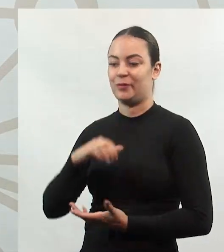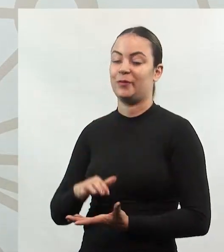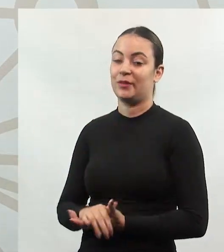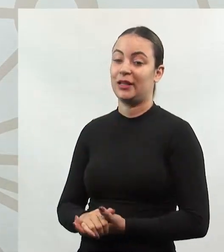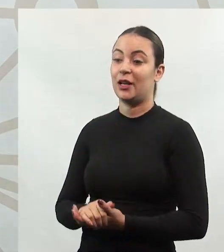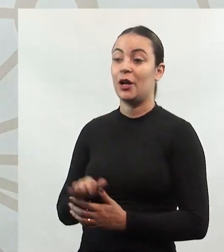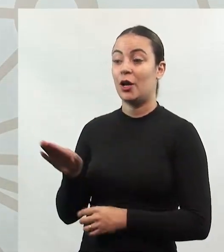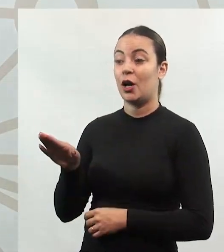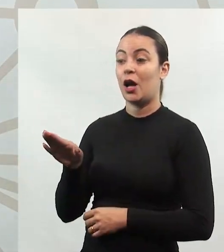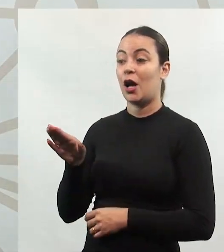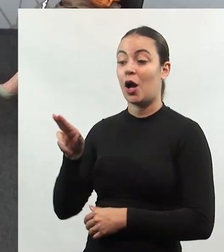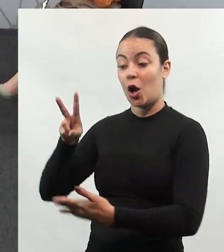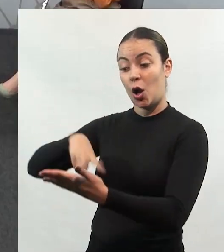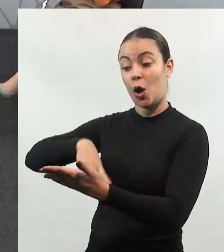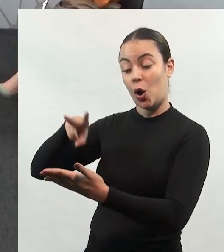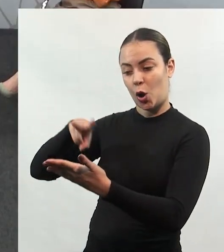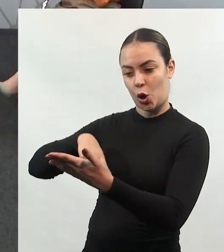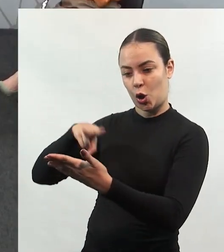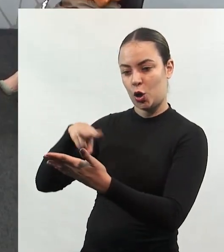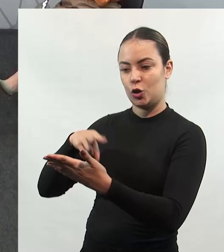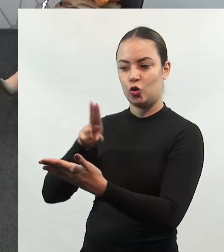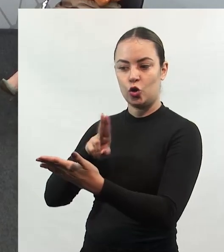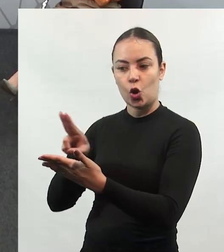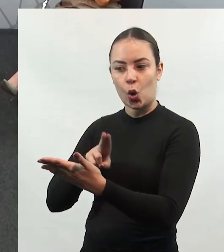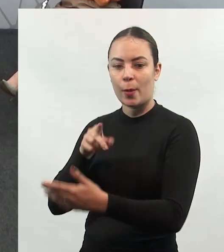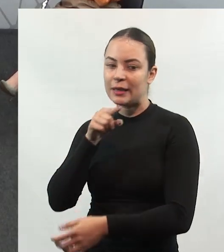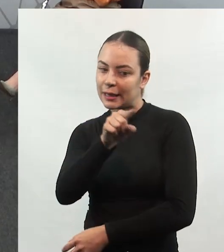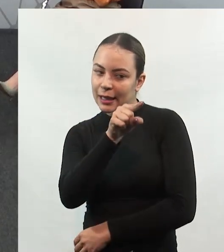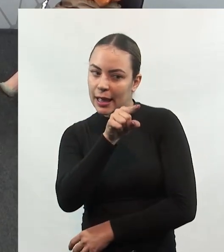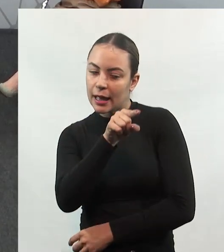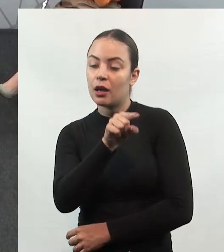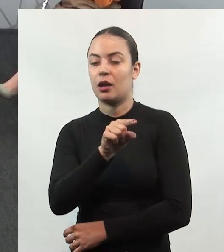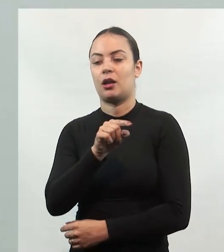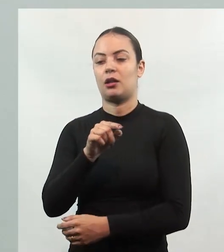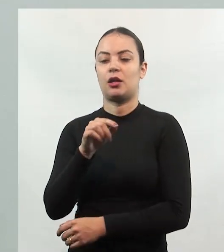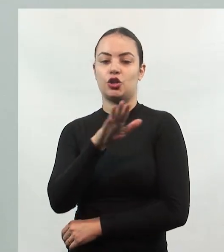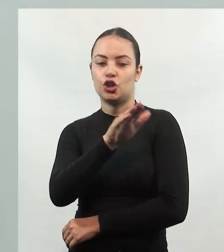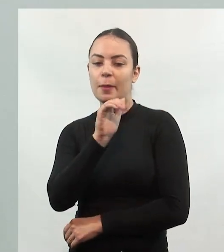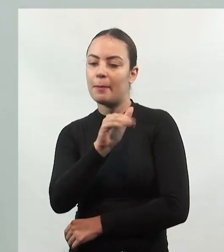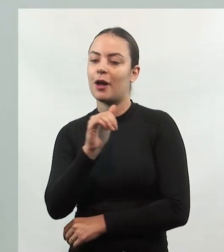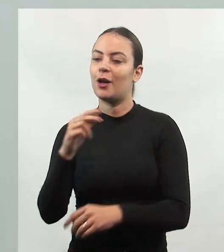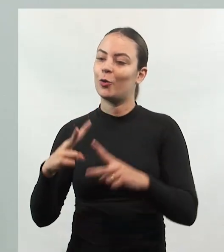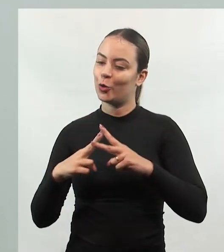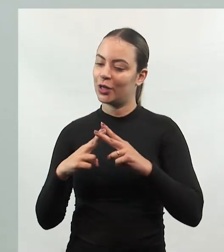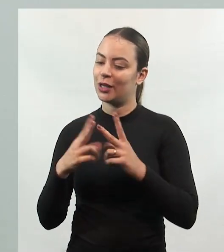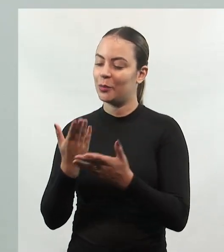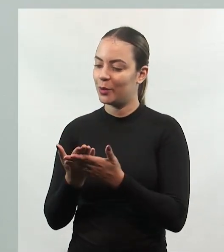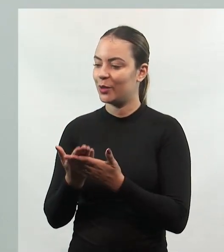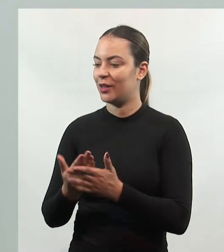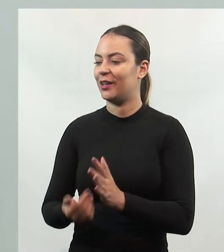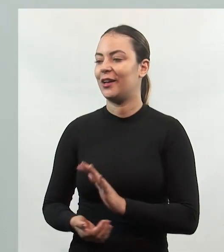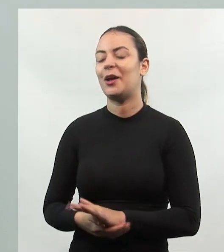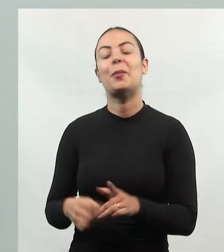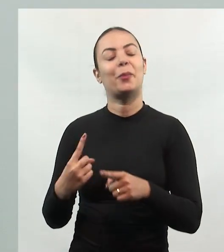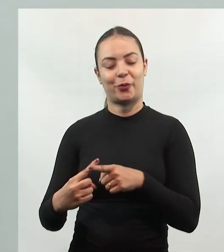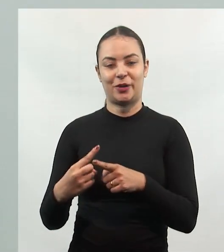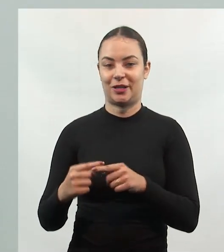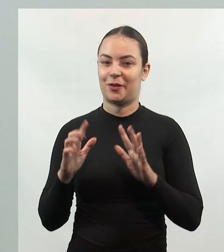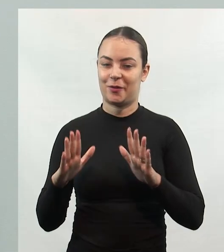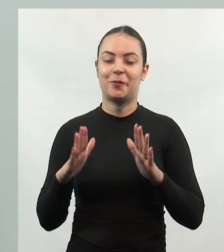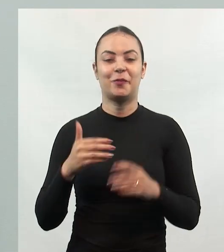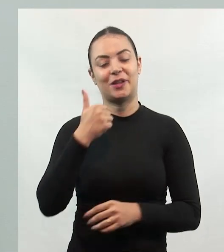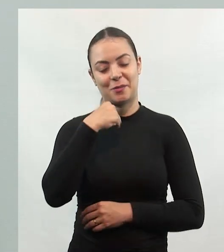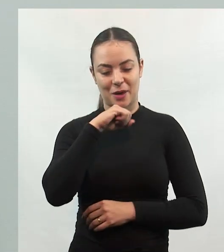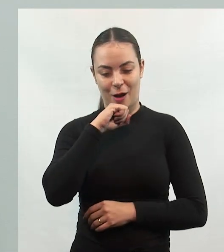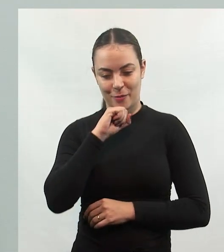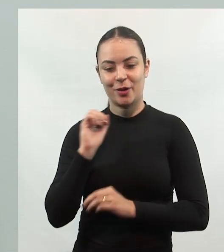vai voltar para a docência. Elaine, se você tivesse avisado para dona Eliette, que é a minha mãe, para ela ficar olhando o